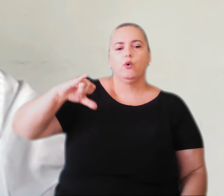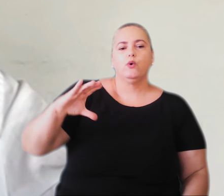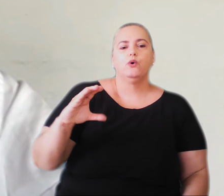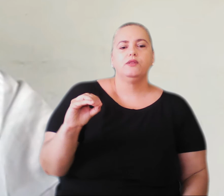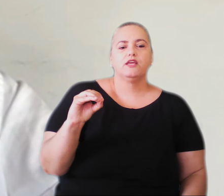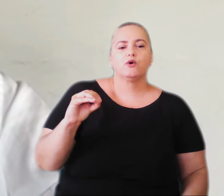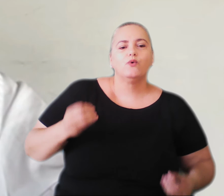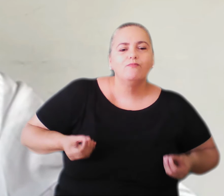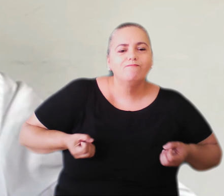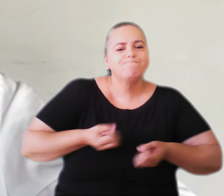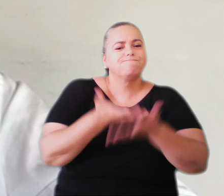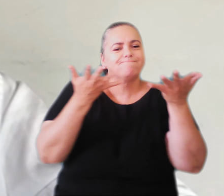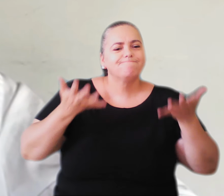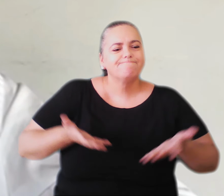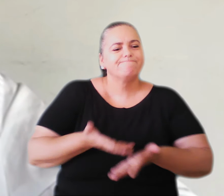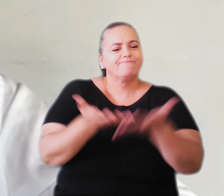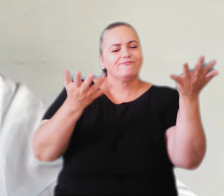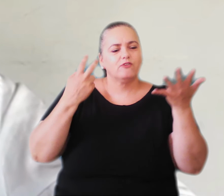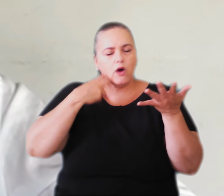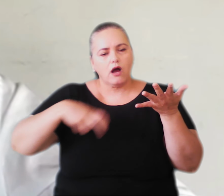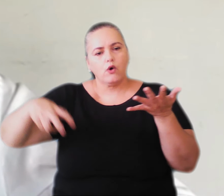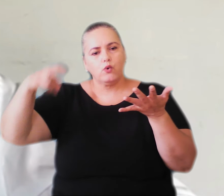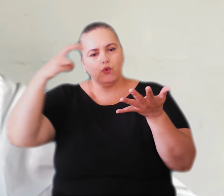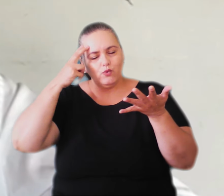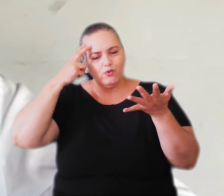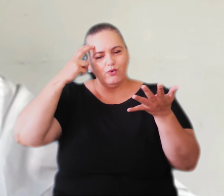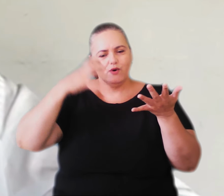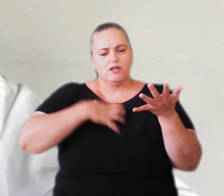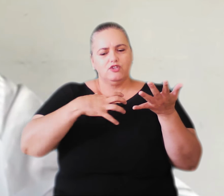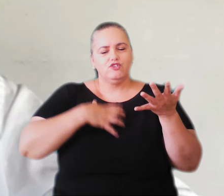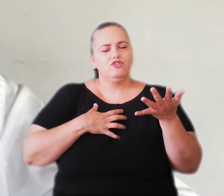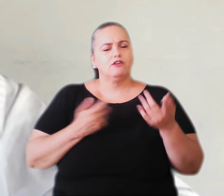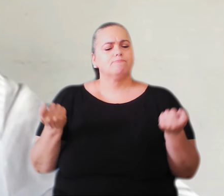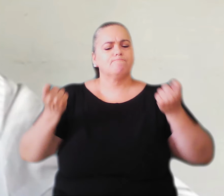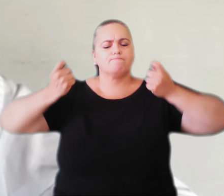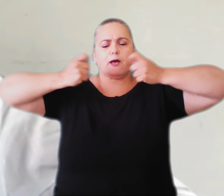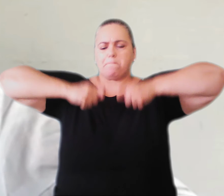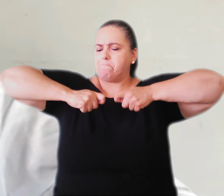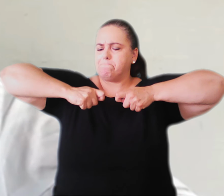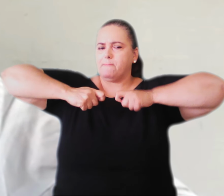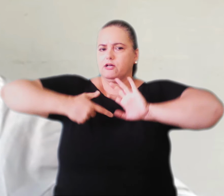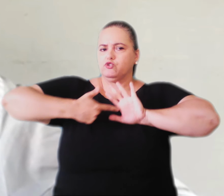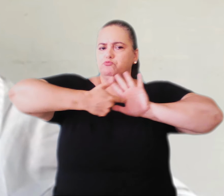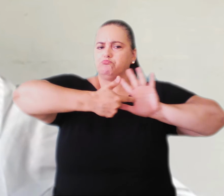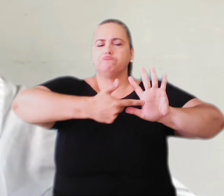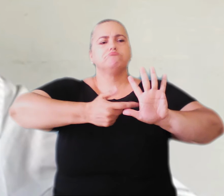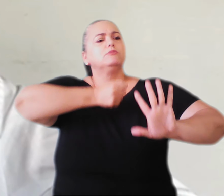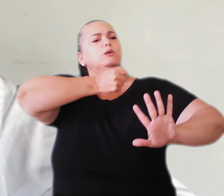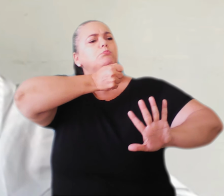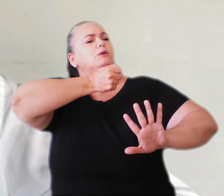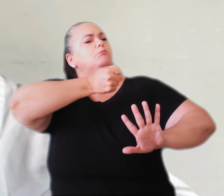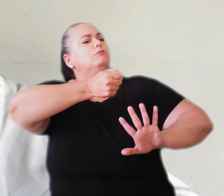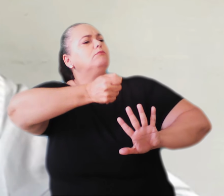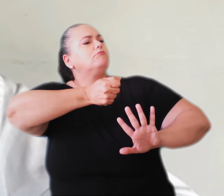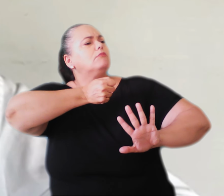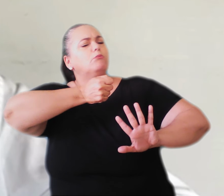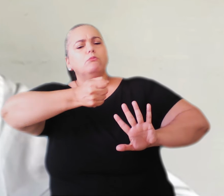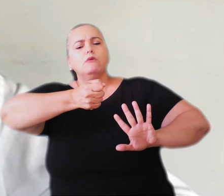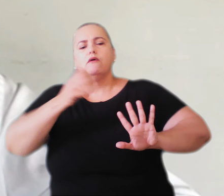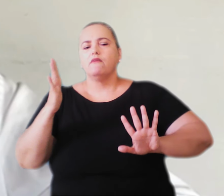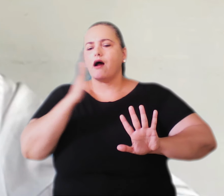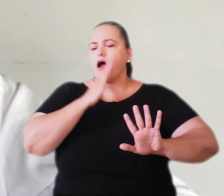enorme ao programa, com a cultura, com a forma muito espontânea e capaz de apresentação, um raciocínio muito